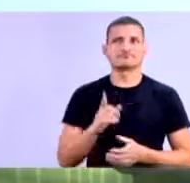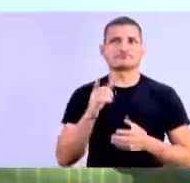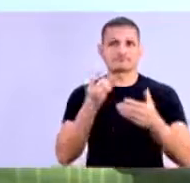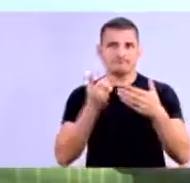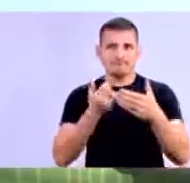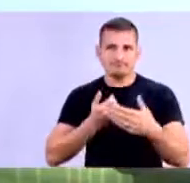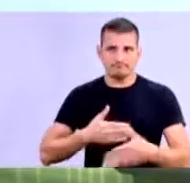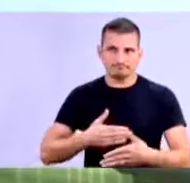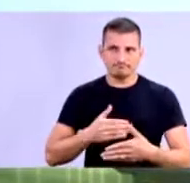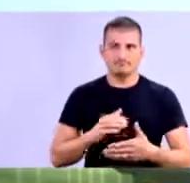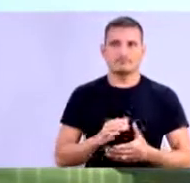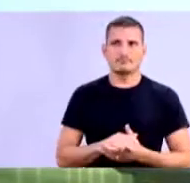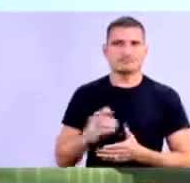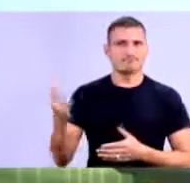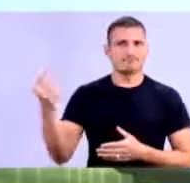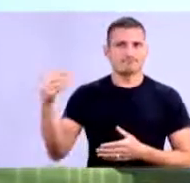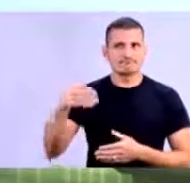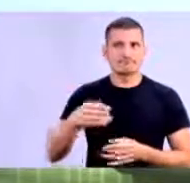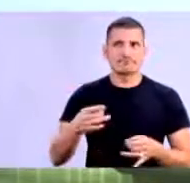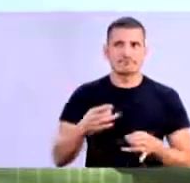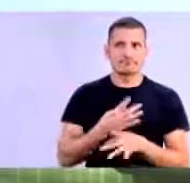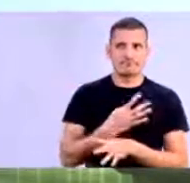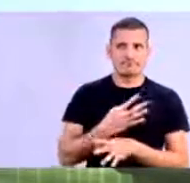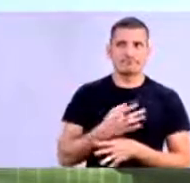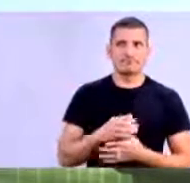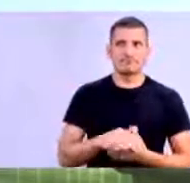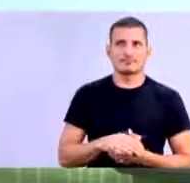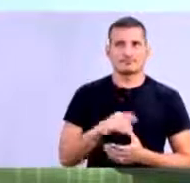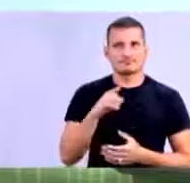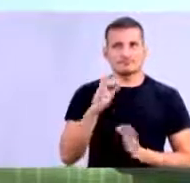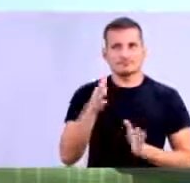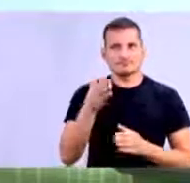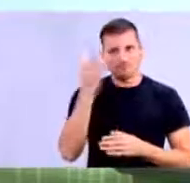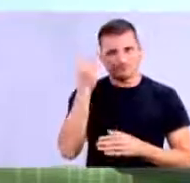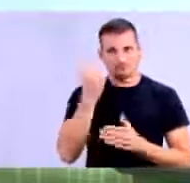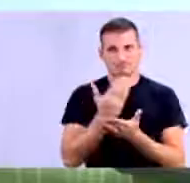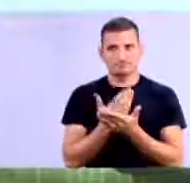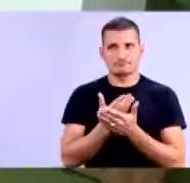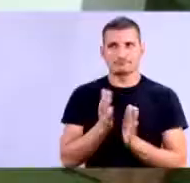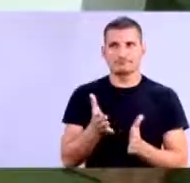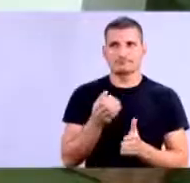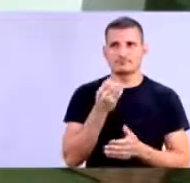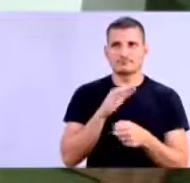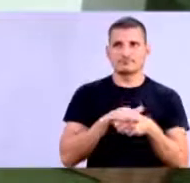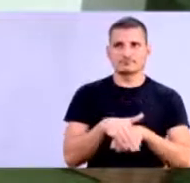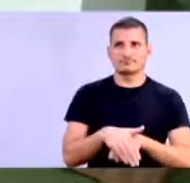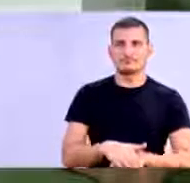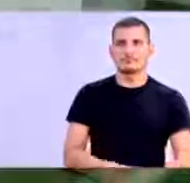avaliação. Então venha preparado, venha tranquilo, porque você sabe, você já estudou. Boa noite e até mais.